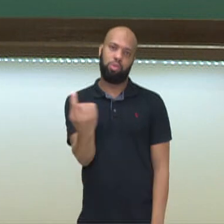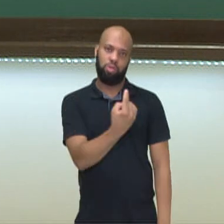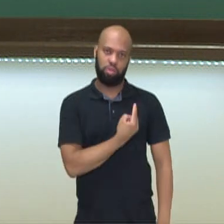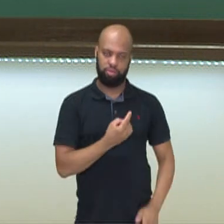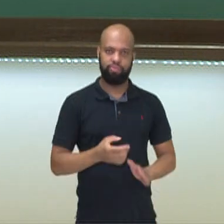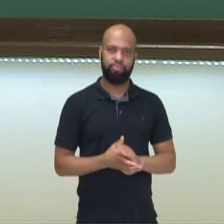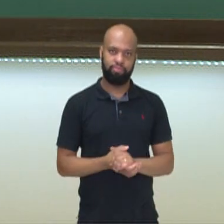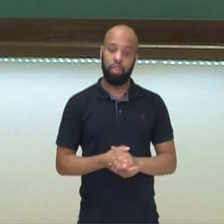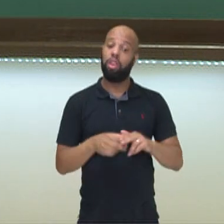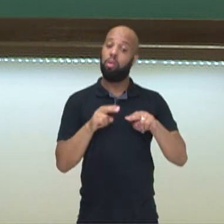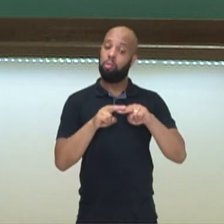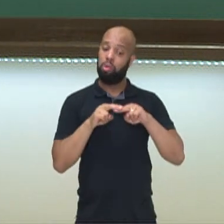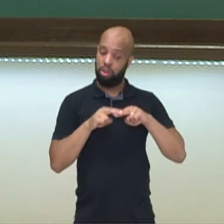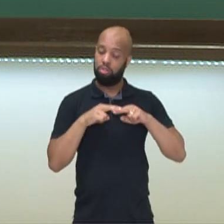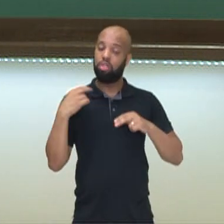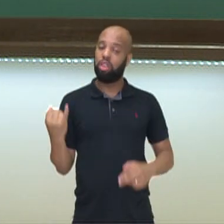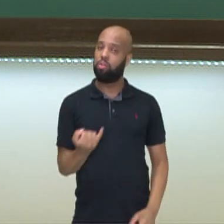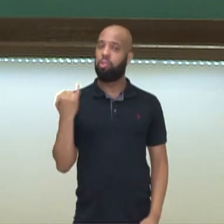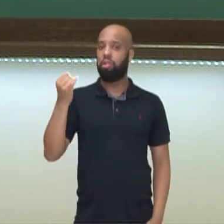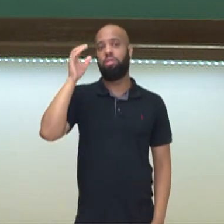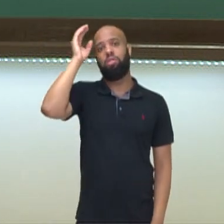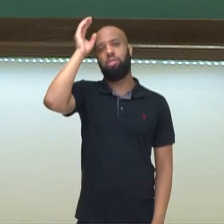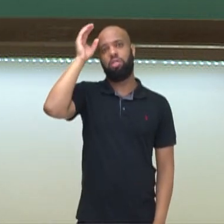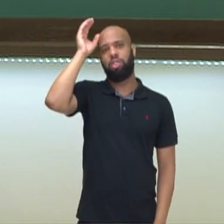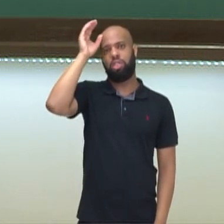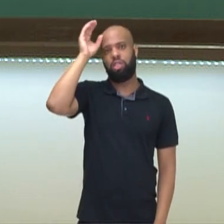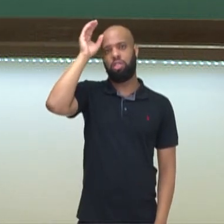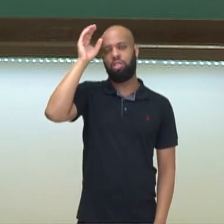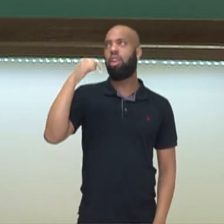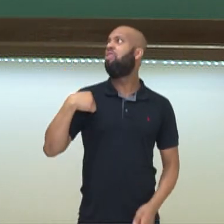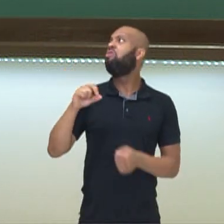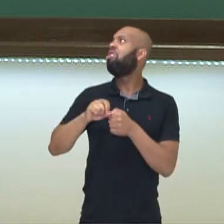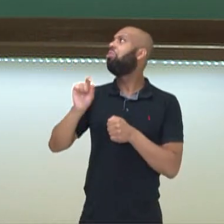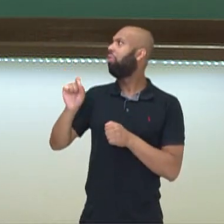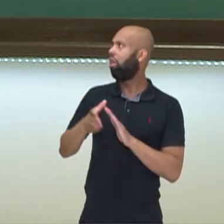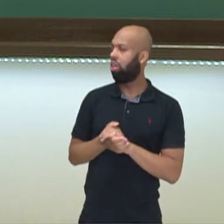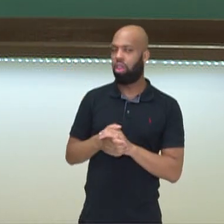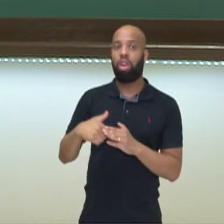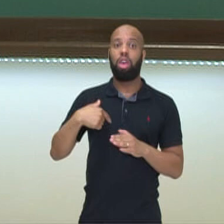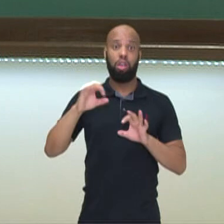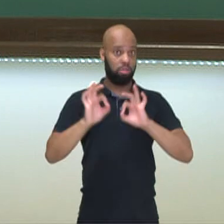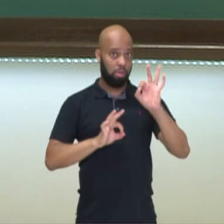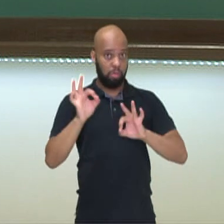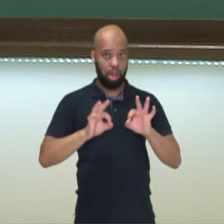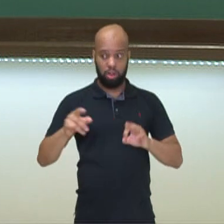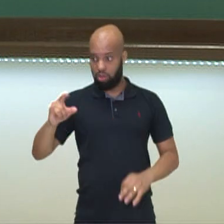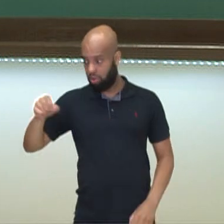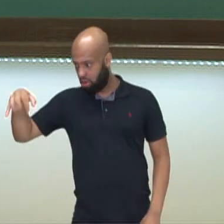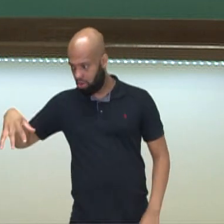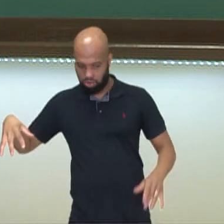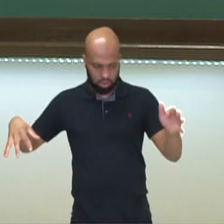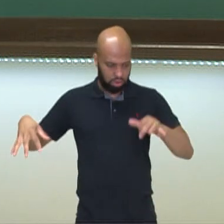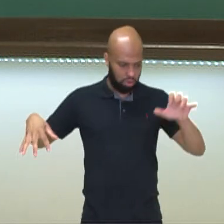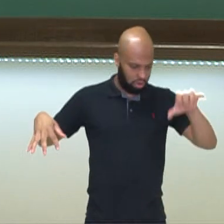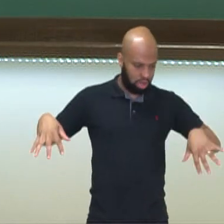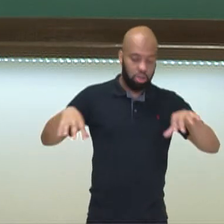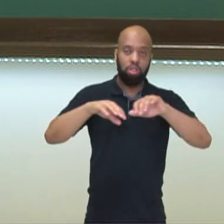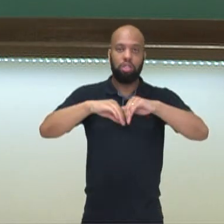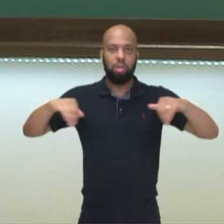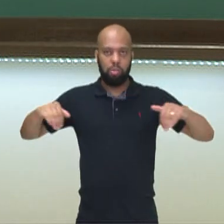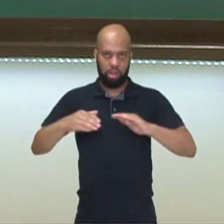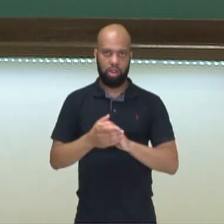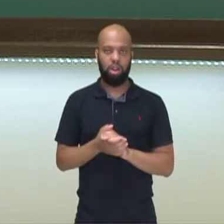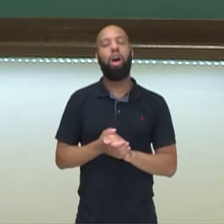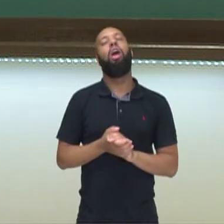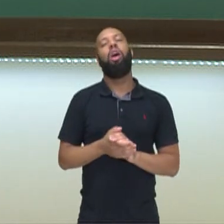isso, existe a questão da consciência. Opa, o que que eu faço? Ah, eu separo o lixo. Ah, daí